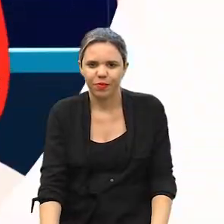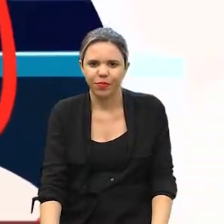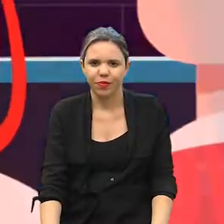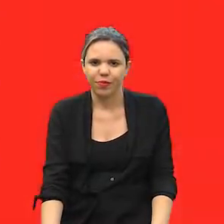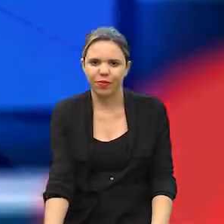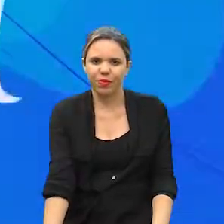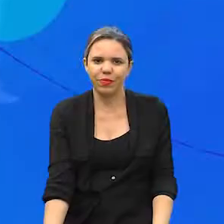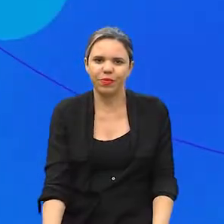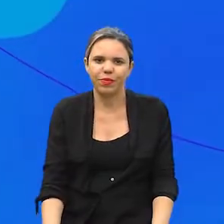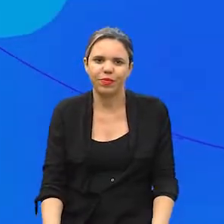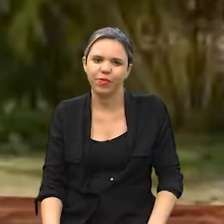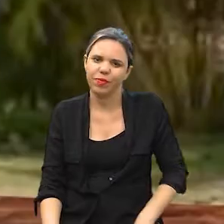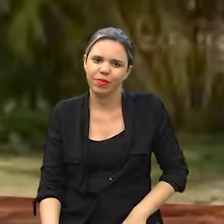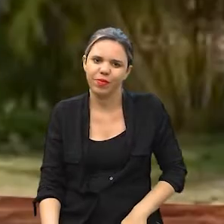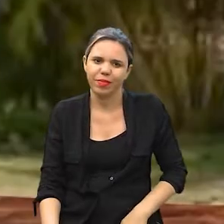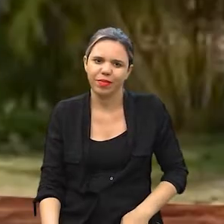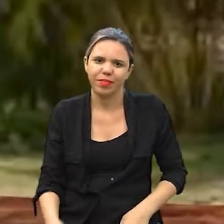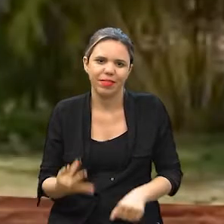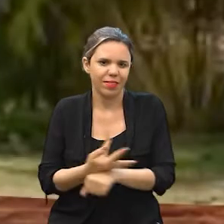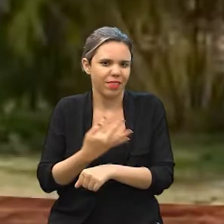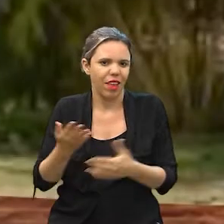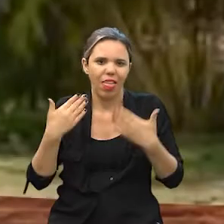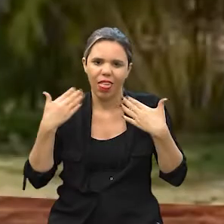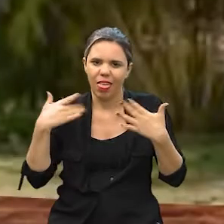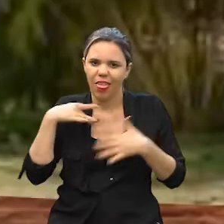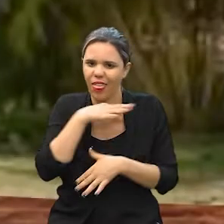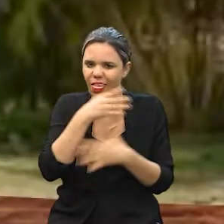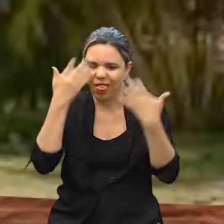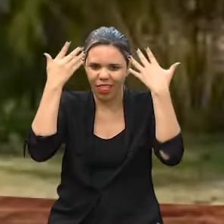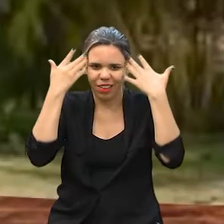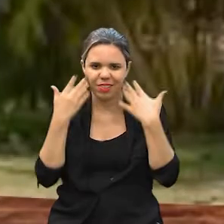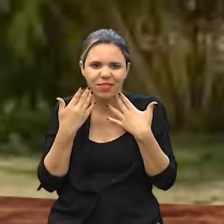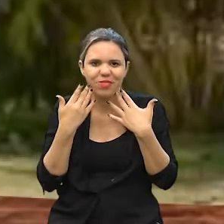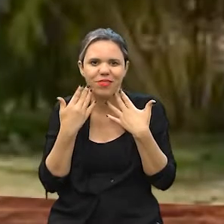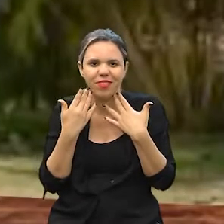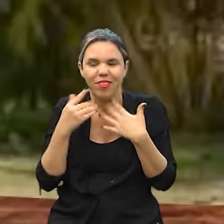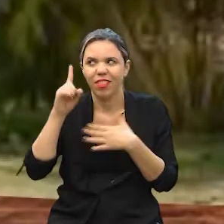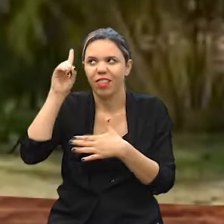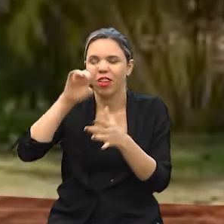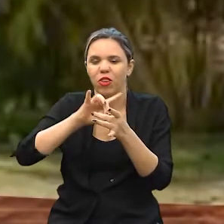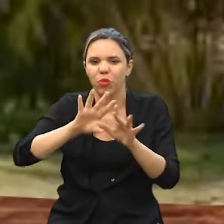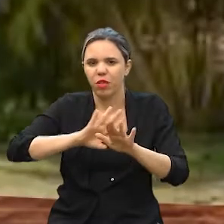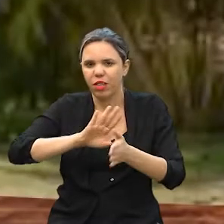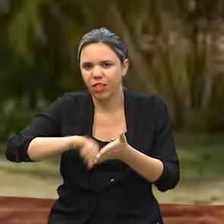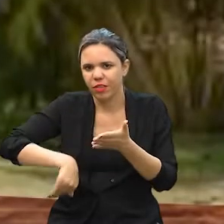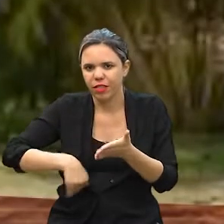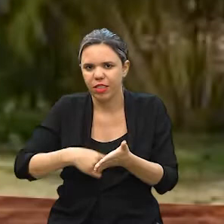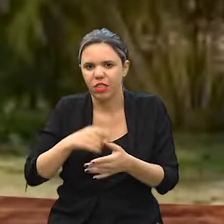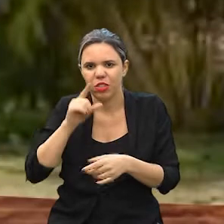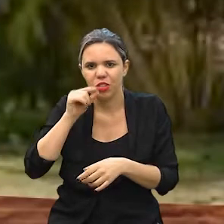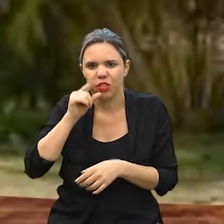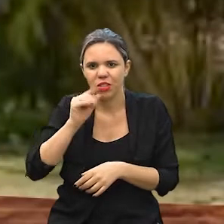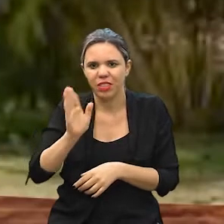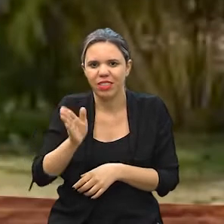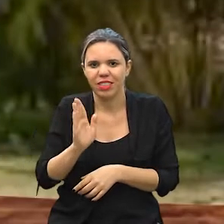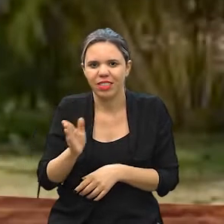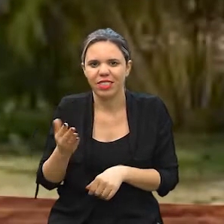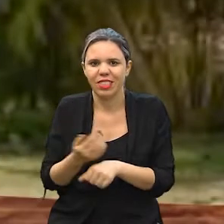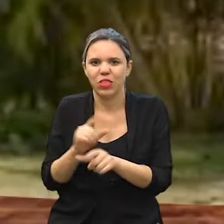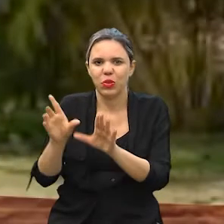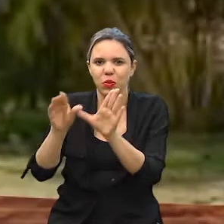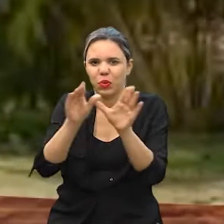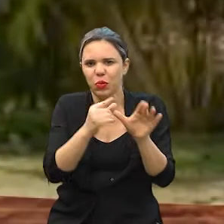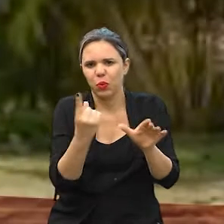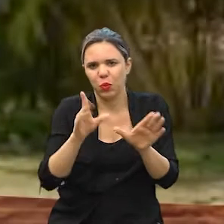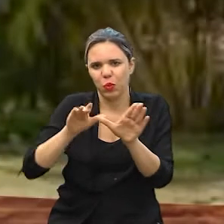só. Não tá fácil aguentar esse calorão que tá fazendo. Deus o livre. Os passarinhos já estão voando com